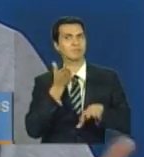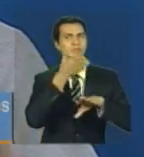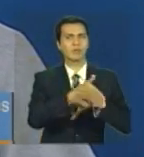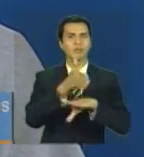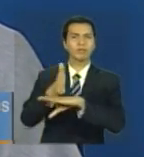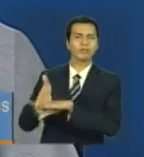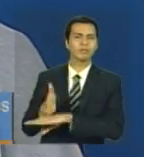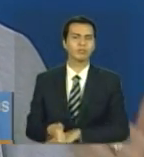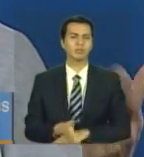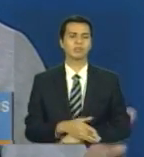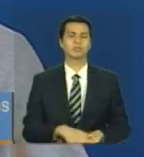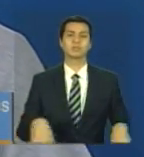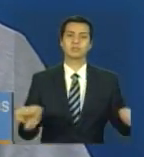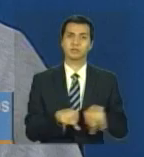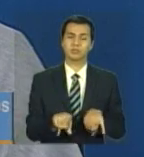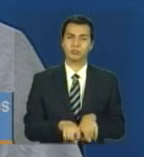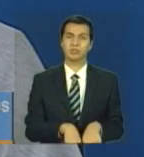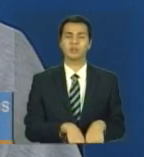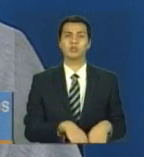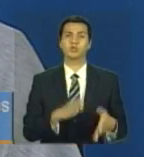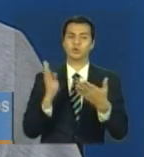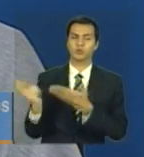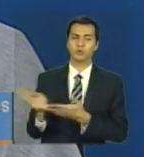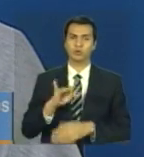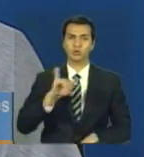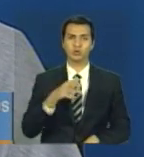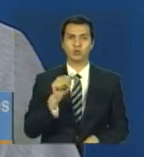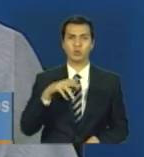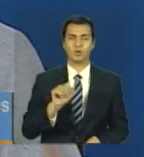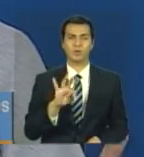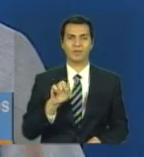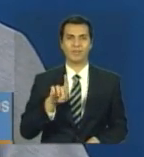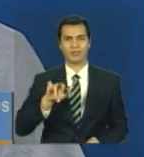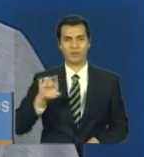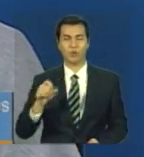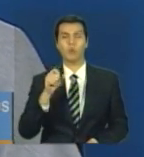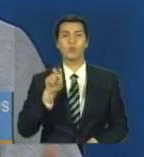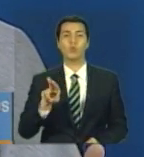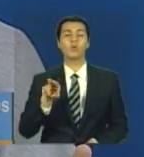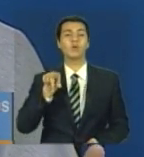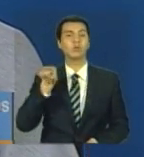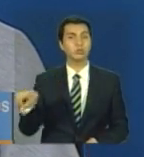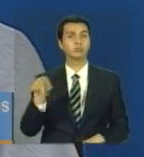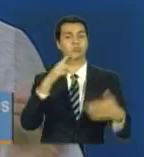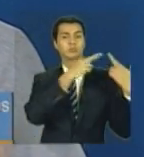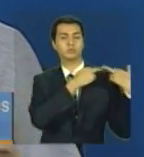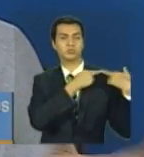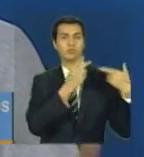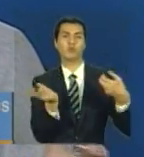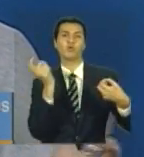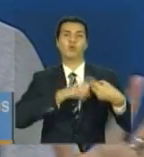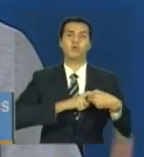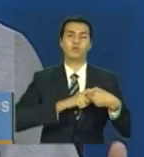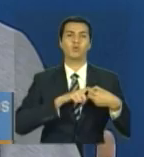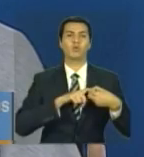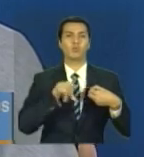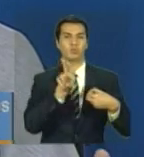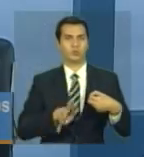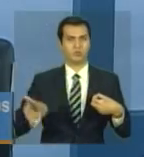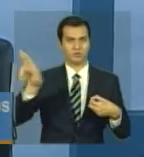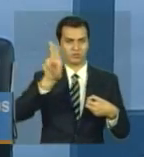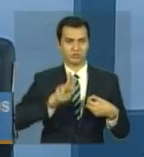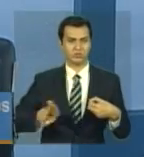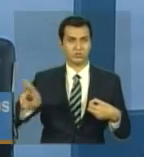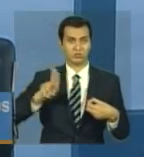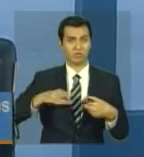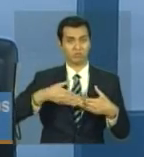vai tá à frente, né, da gestão desse convênio, né, com a universidade, que provavelmente estará